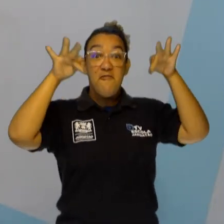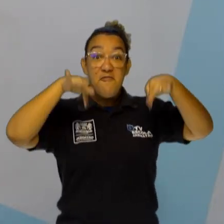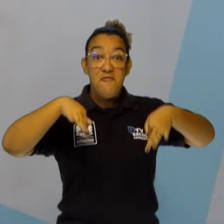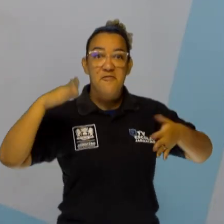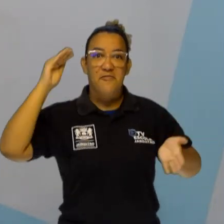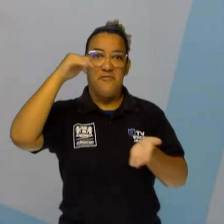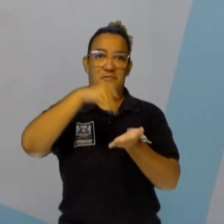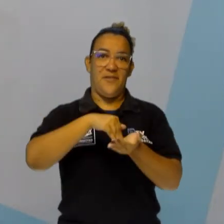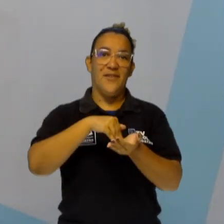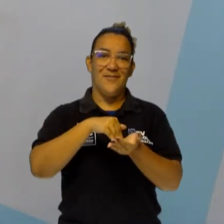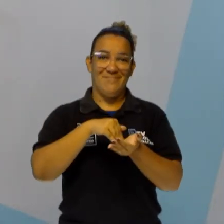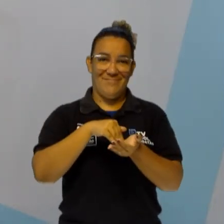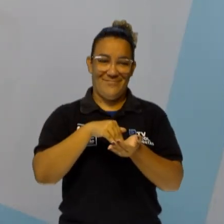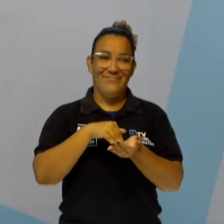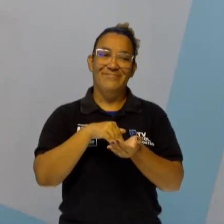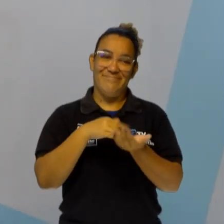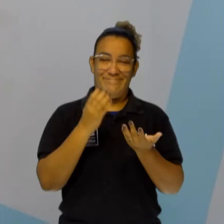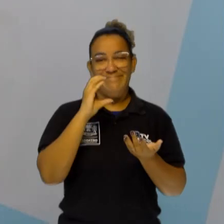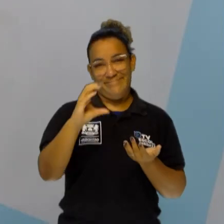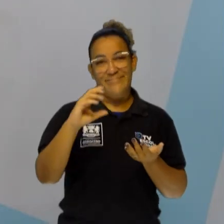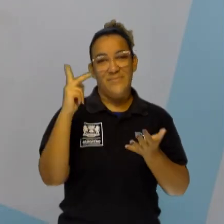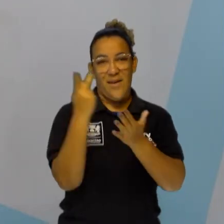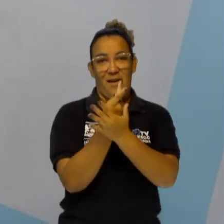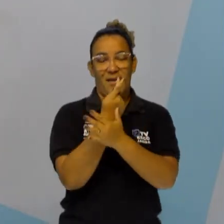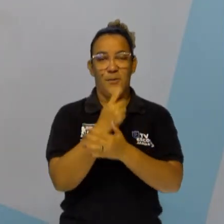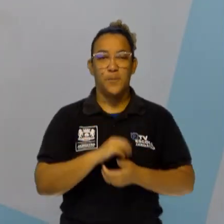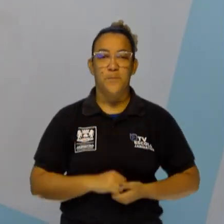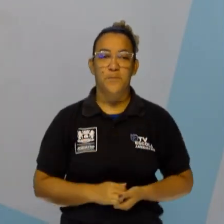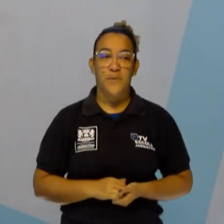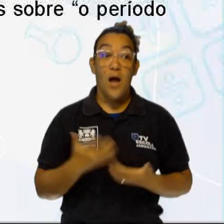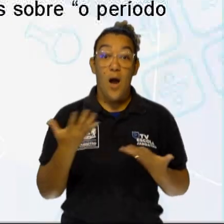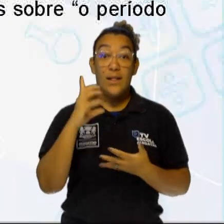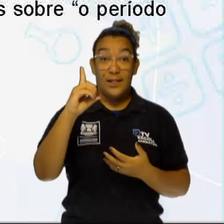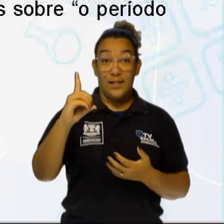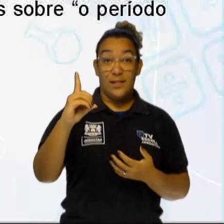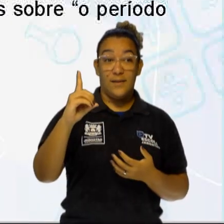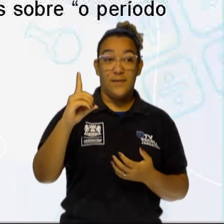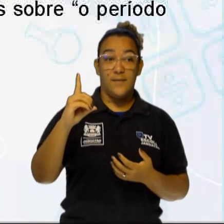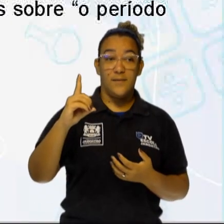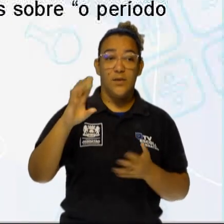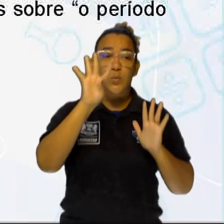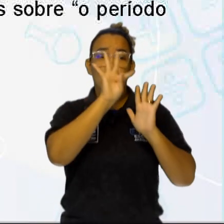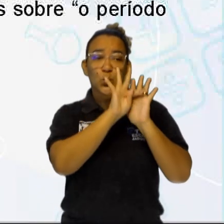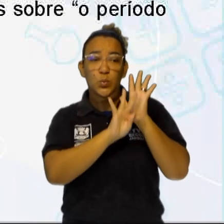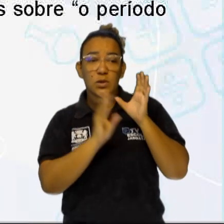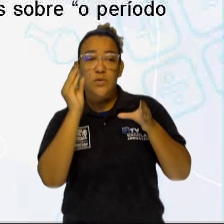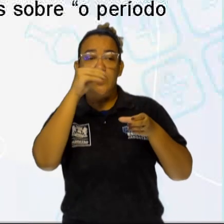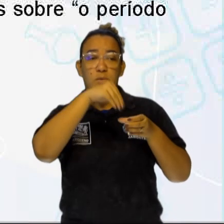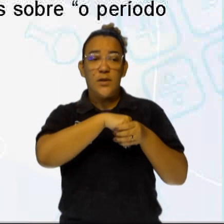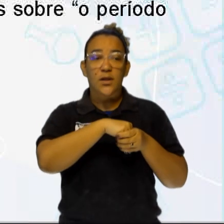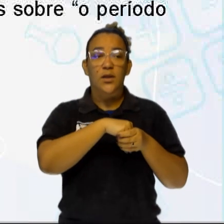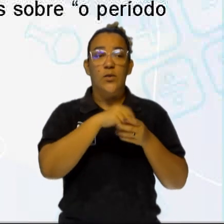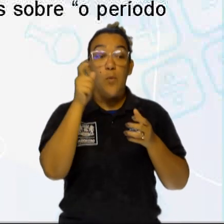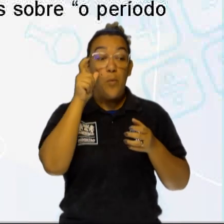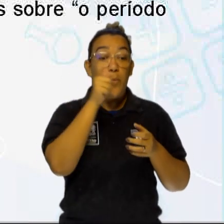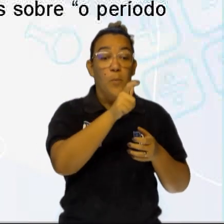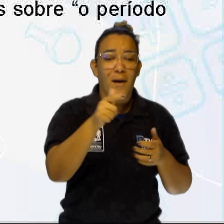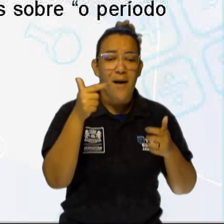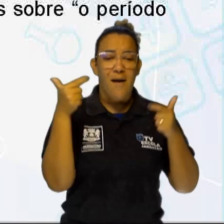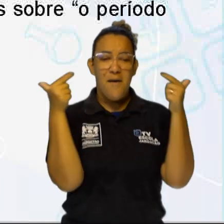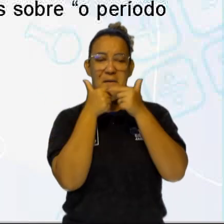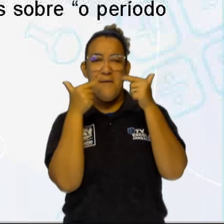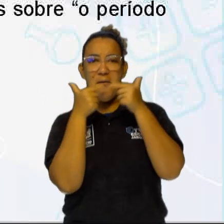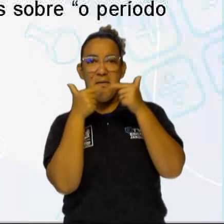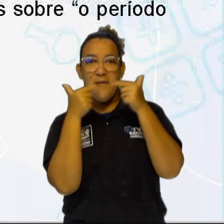terminaria. Então esse item C não é a resposta por conta disso. O D. O texto em questão tenta despertar o humor, já que se trata de